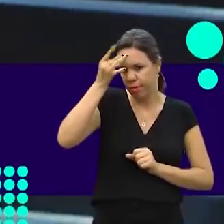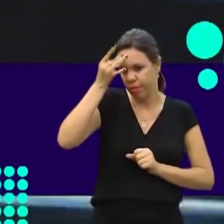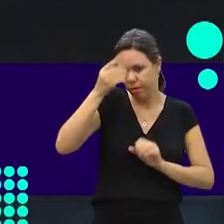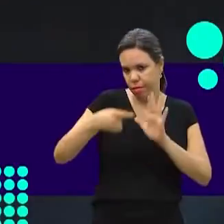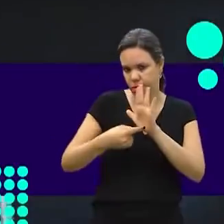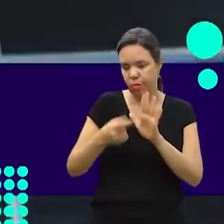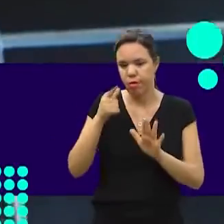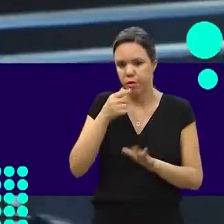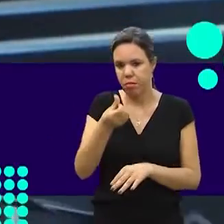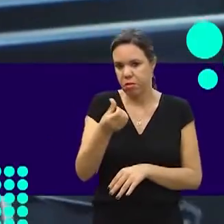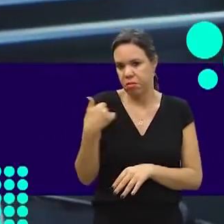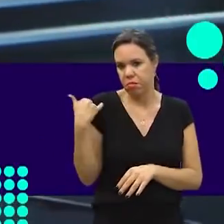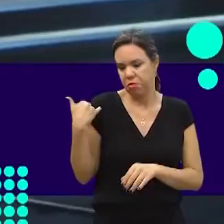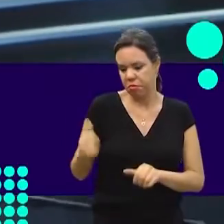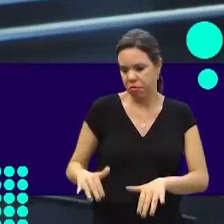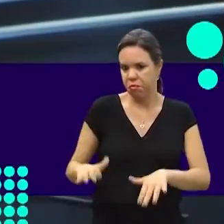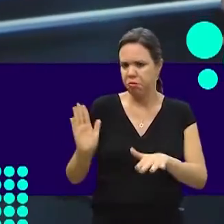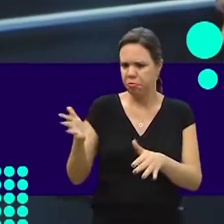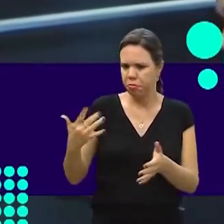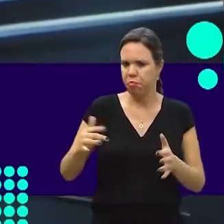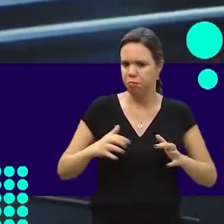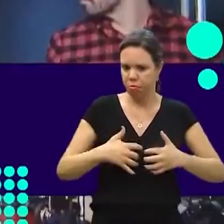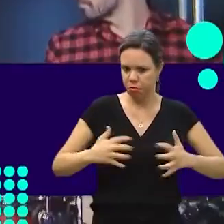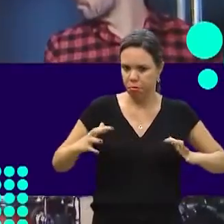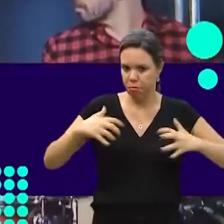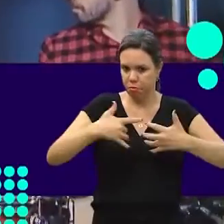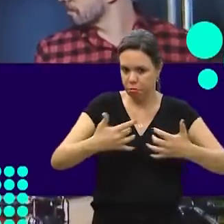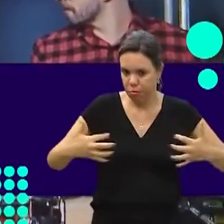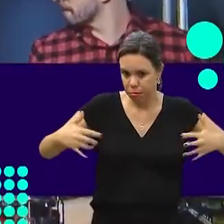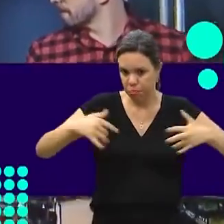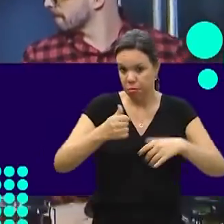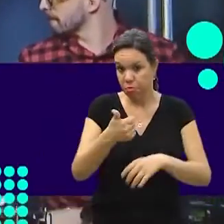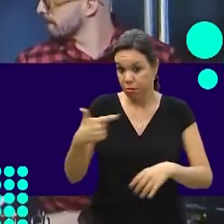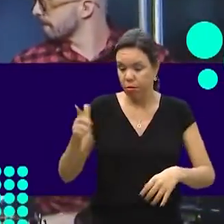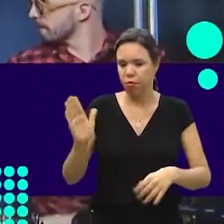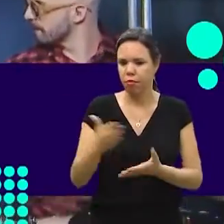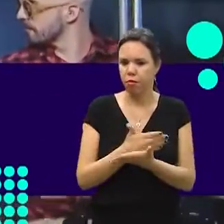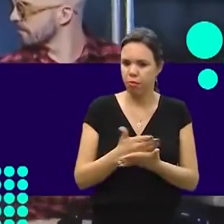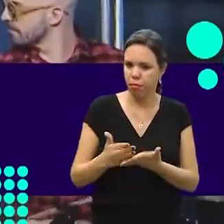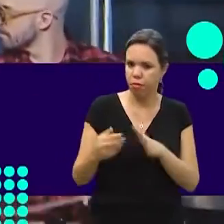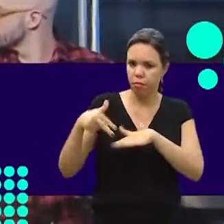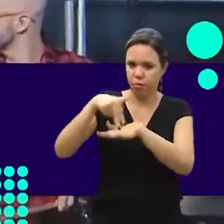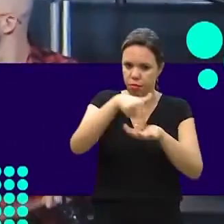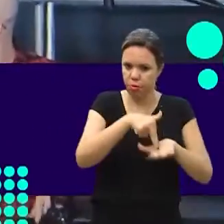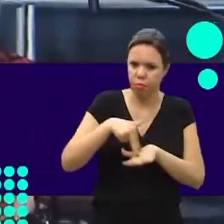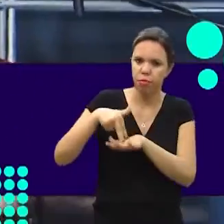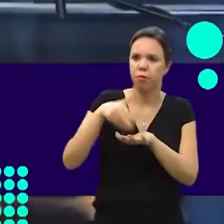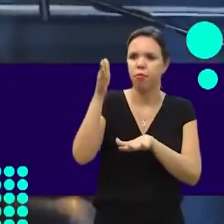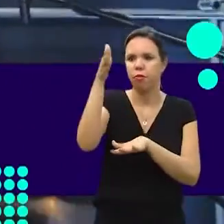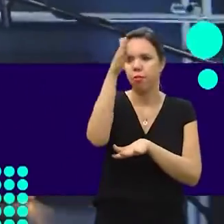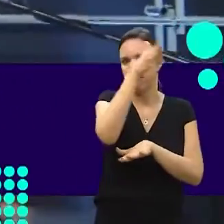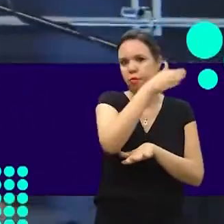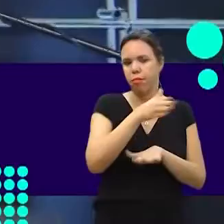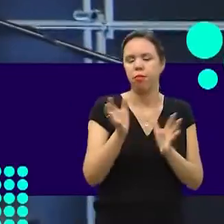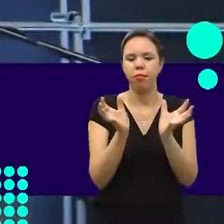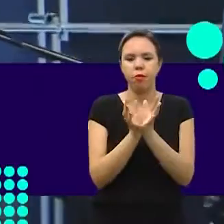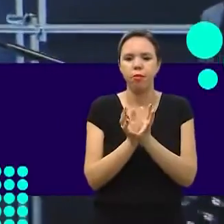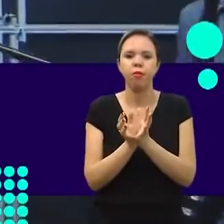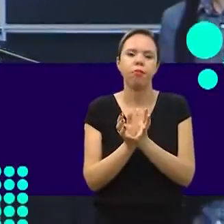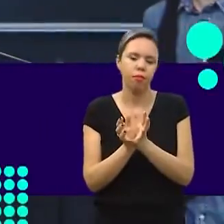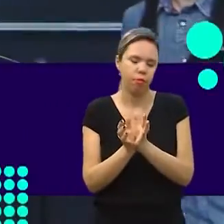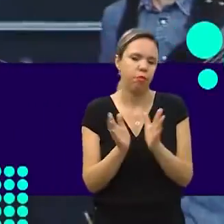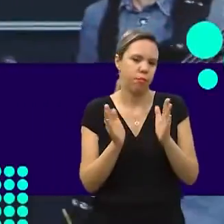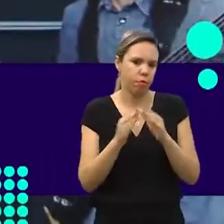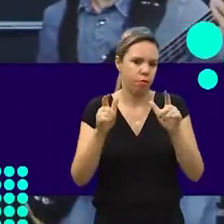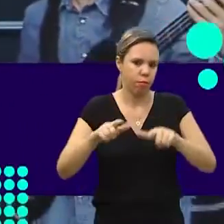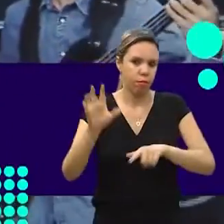vida, Mestrinho, com 6 anos, já tocava sanfona e aos 12 começou a se apresentar em turnês de bandas